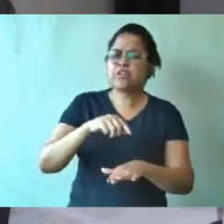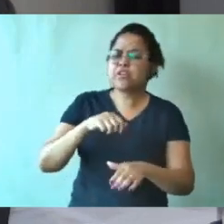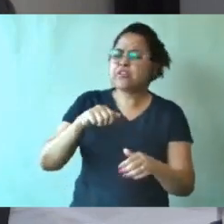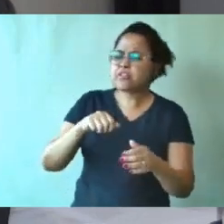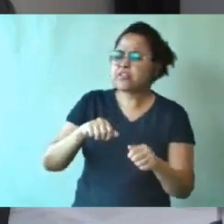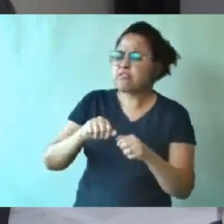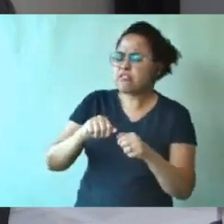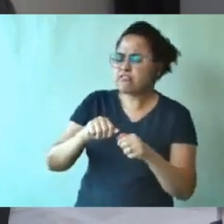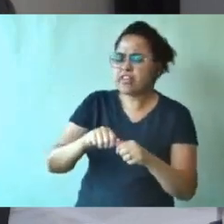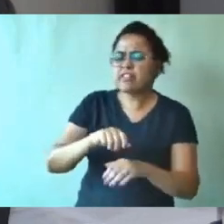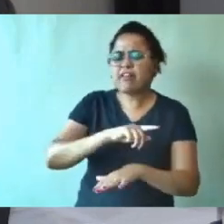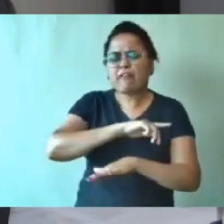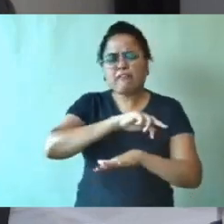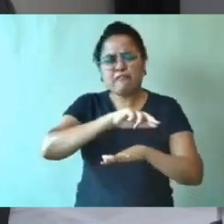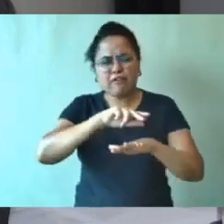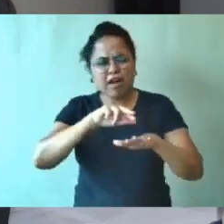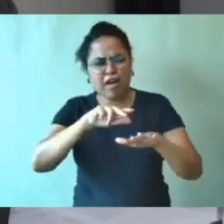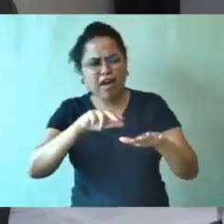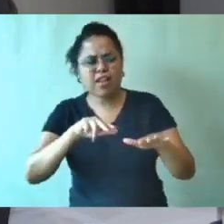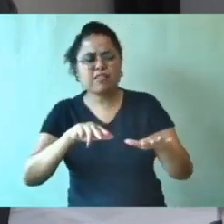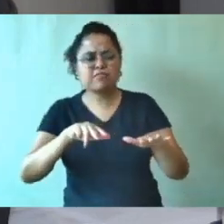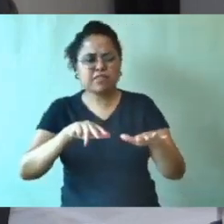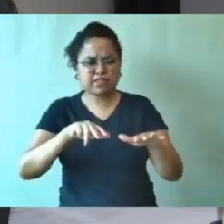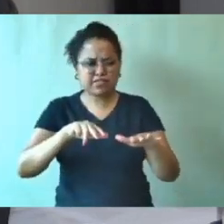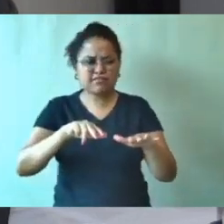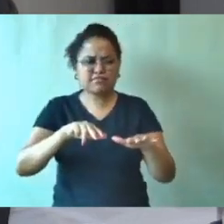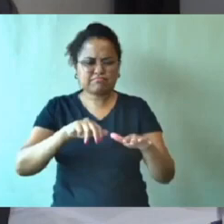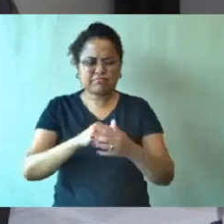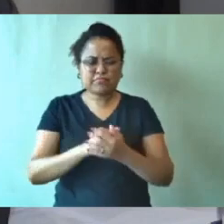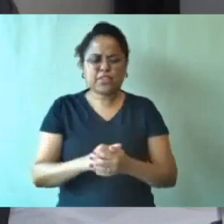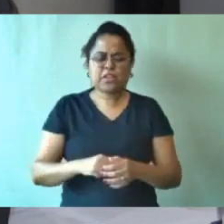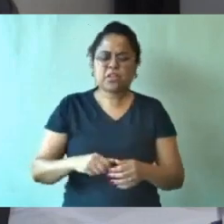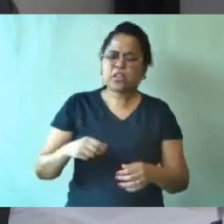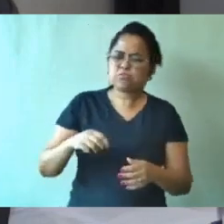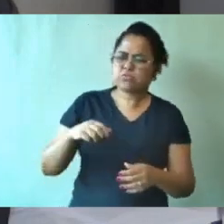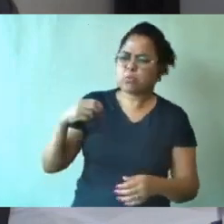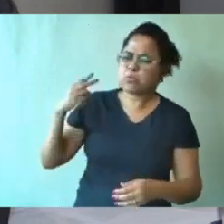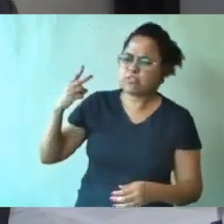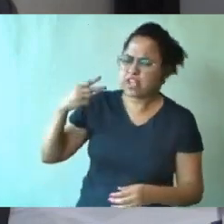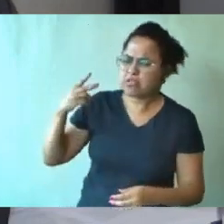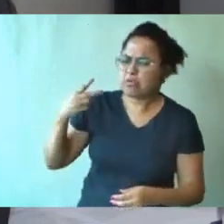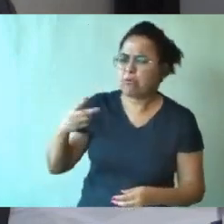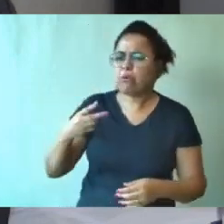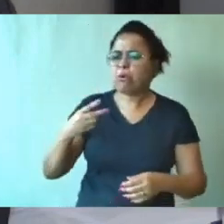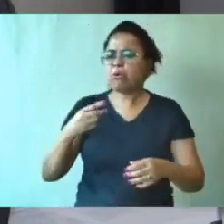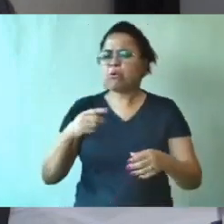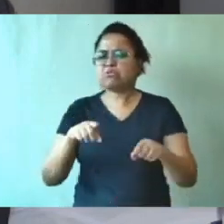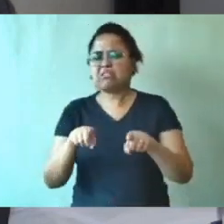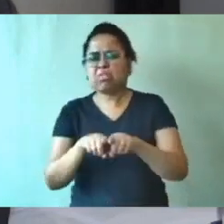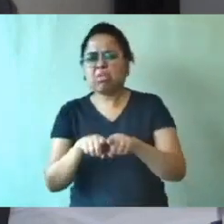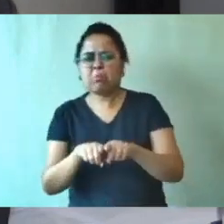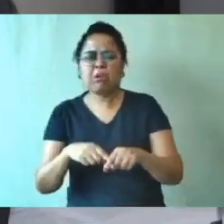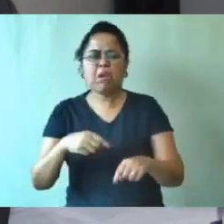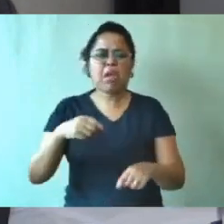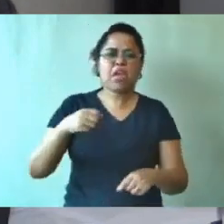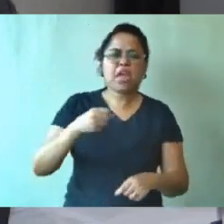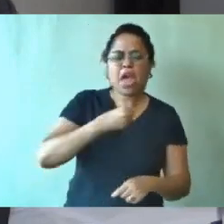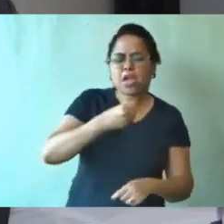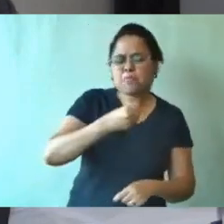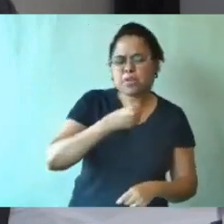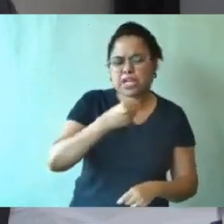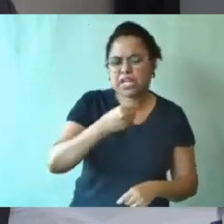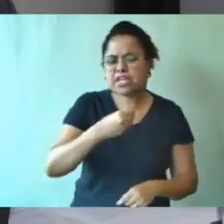senhor também, não só por nós, vereadores, mas imprensa, CPI da Caixa Preta da Begatrans, um monte de coisa